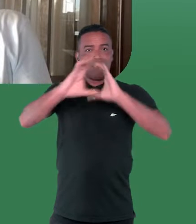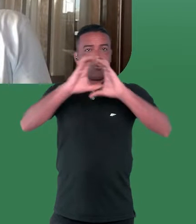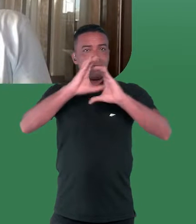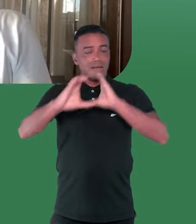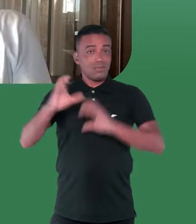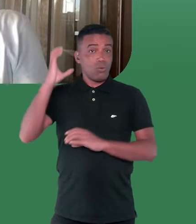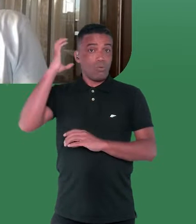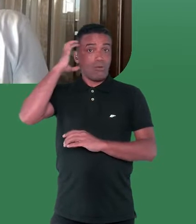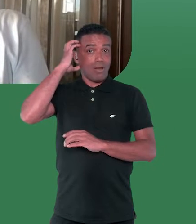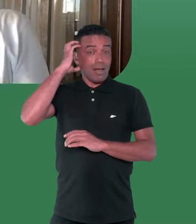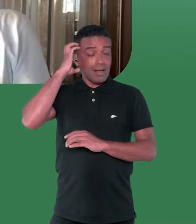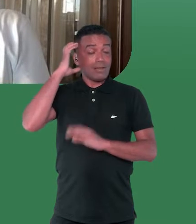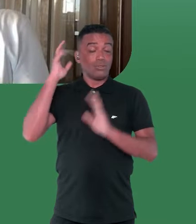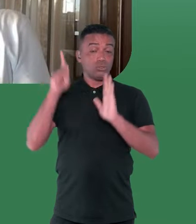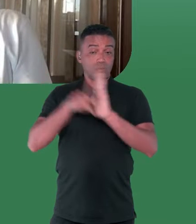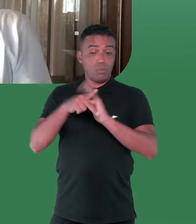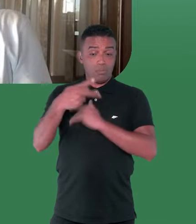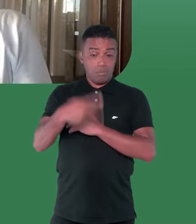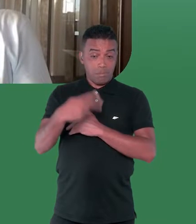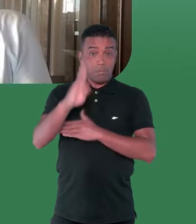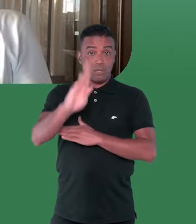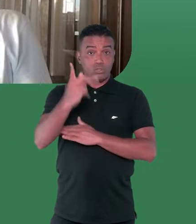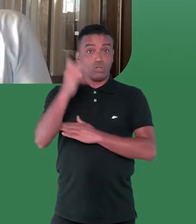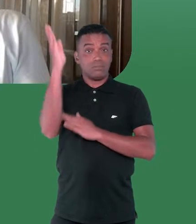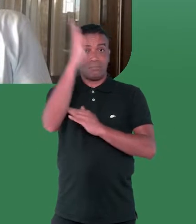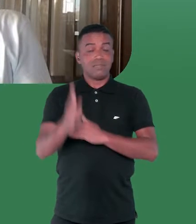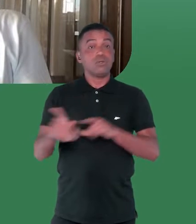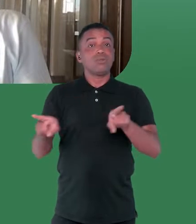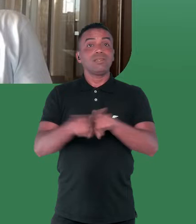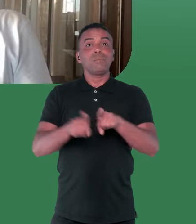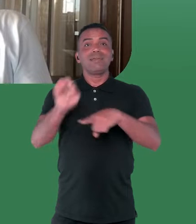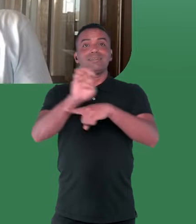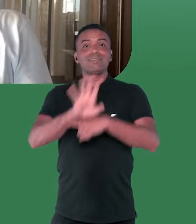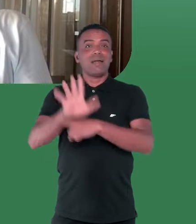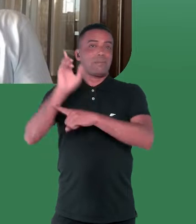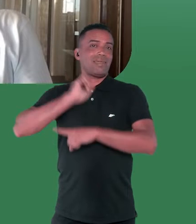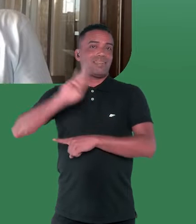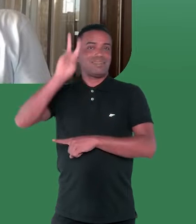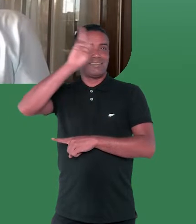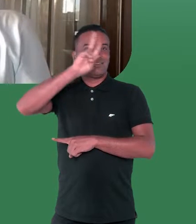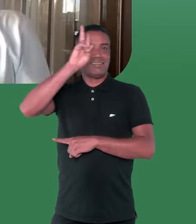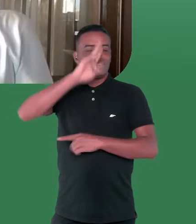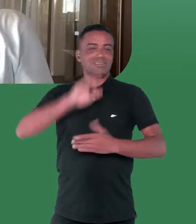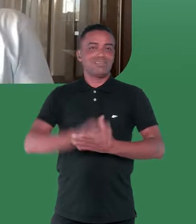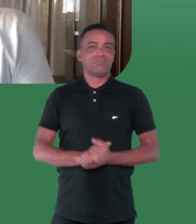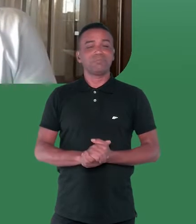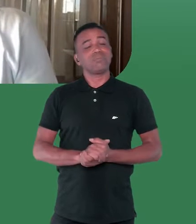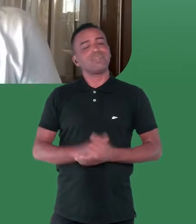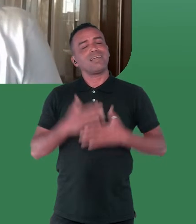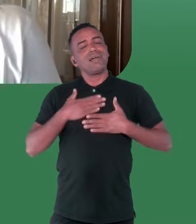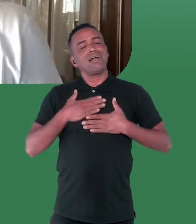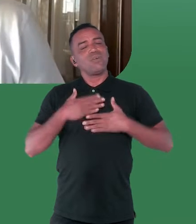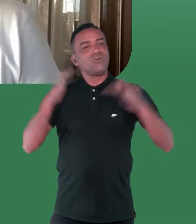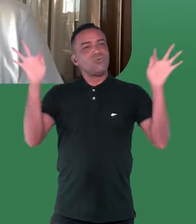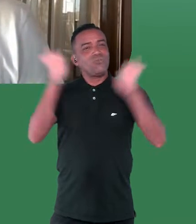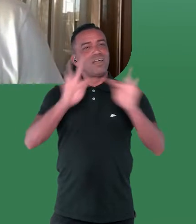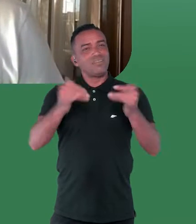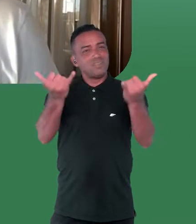Belo Horizonte, no Brasil, e também um pouco da história de Minas Gerais, né? Eu fico feliz de ouvir